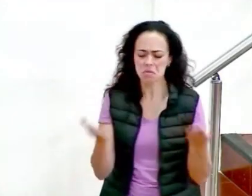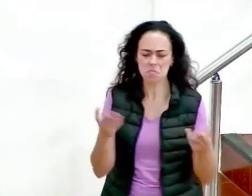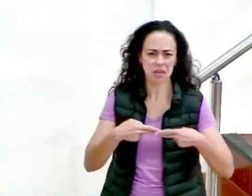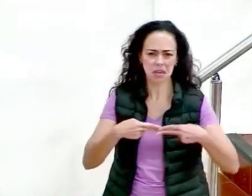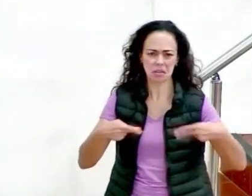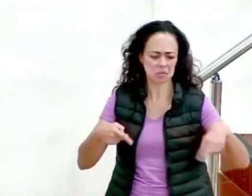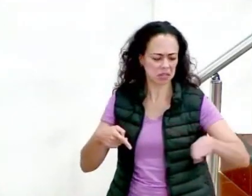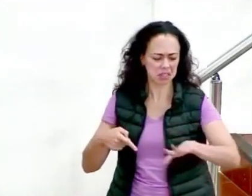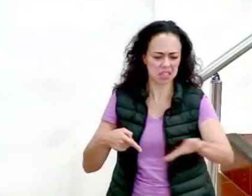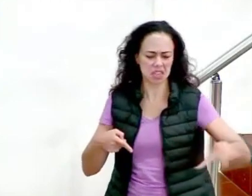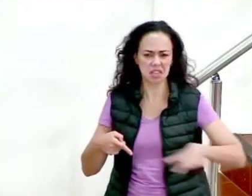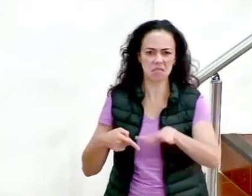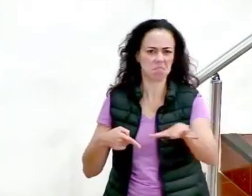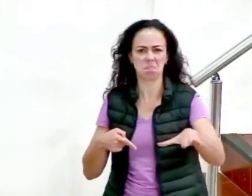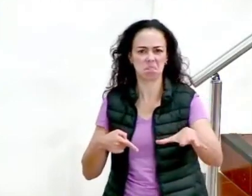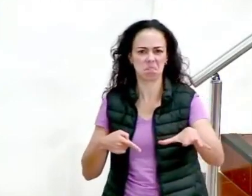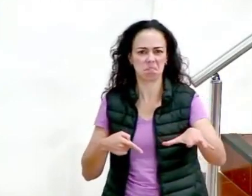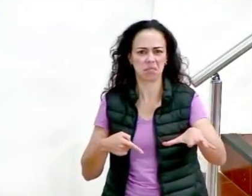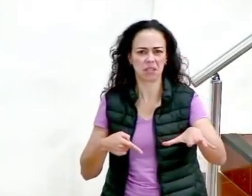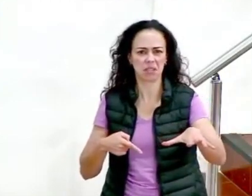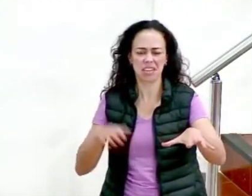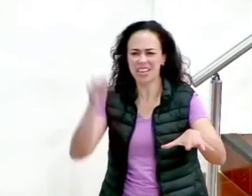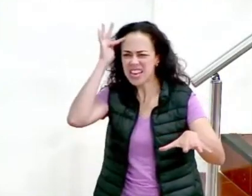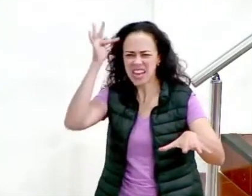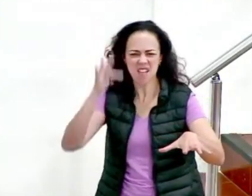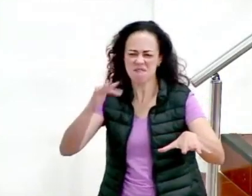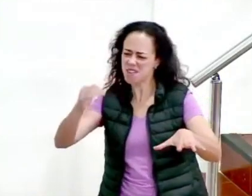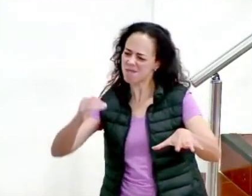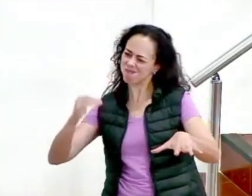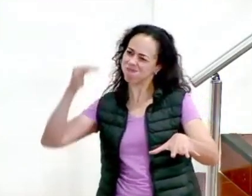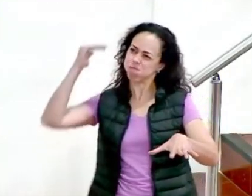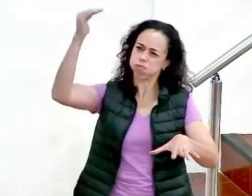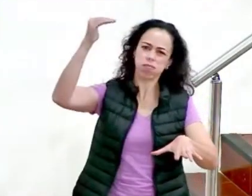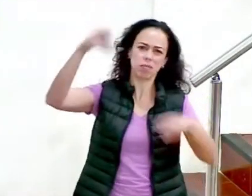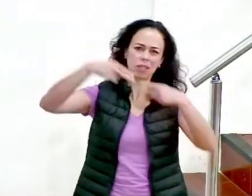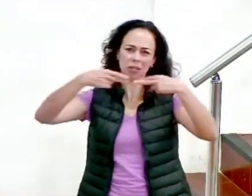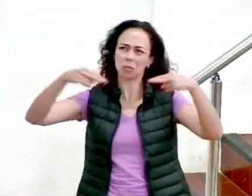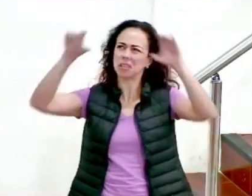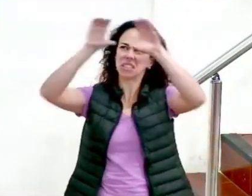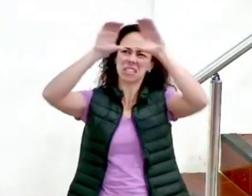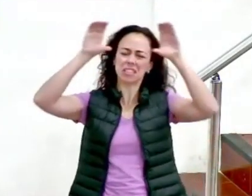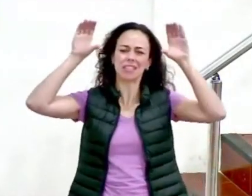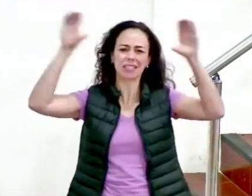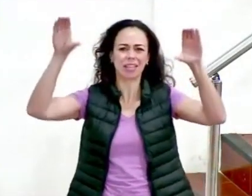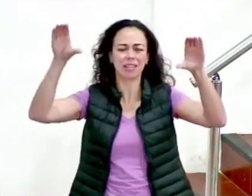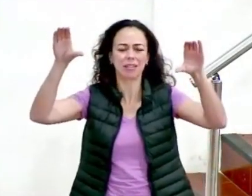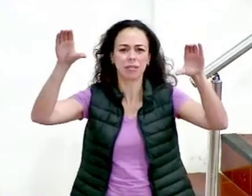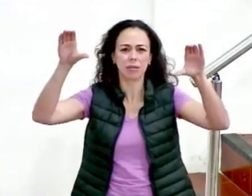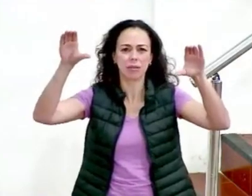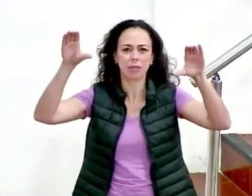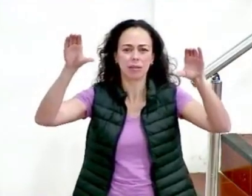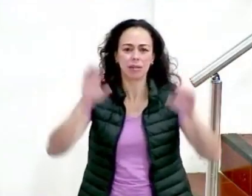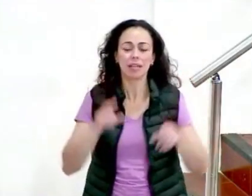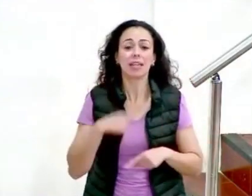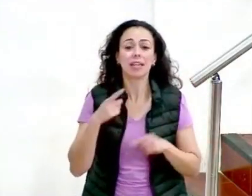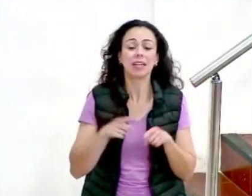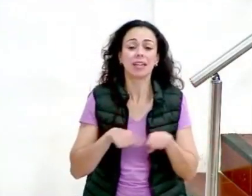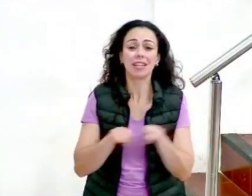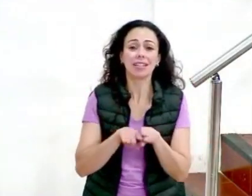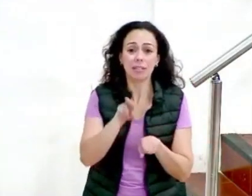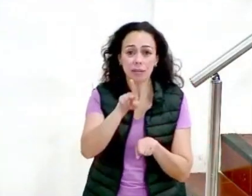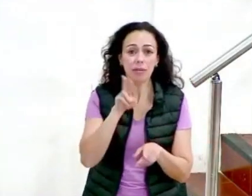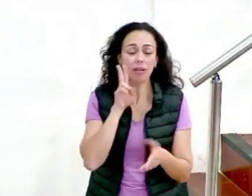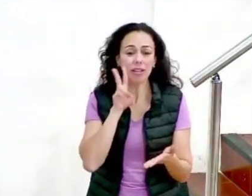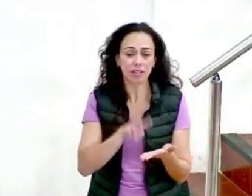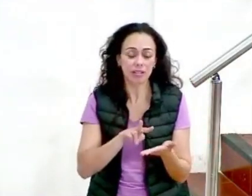vivida porque ela é sobrenatural. Por isso que lá em Hebreus capítulo 11, verso 11, na galeria da fé,